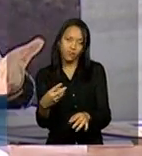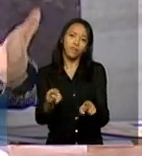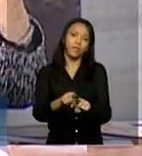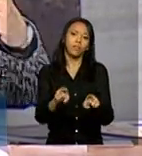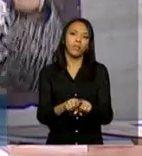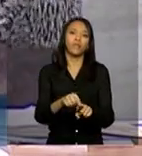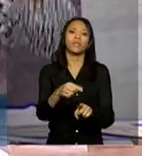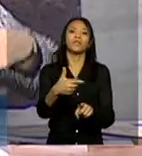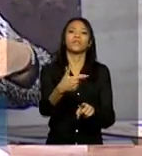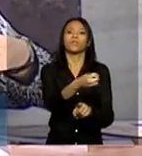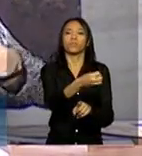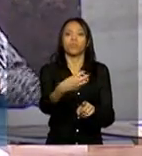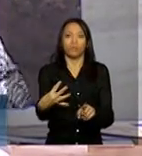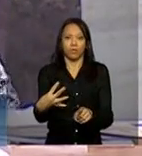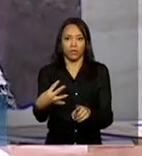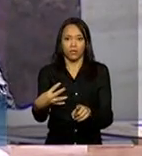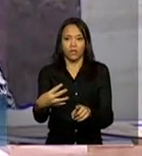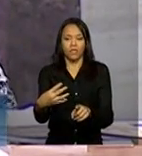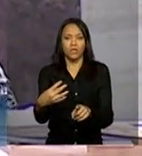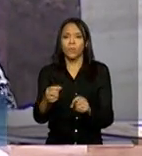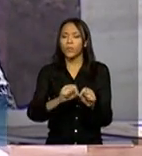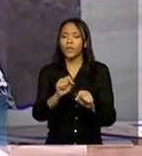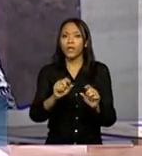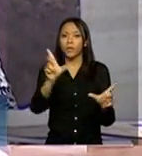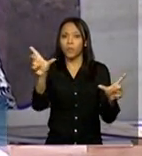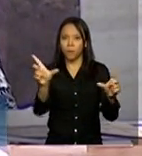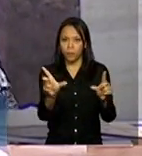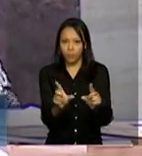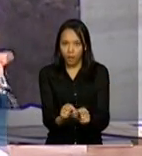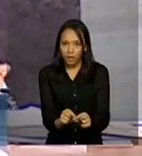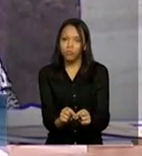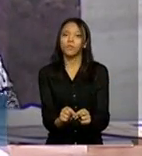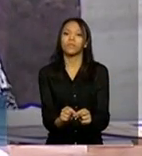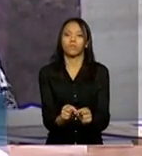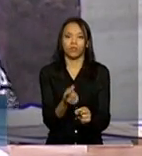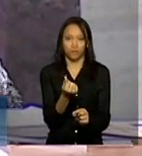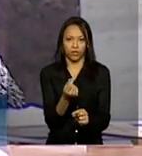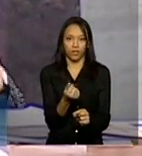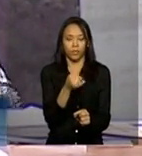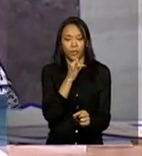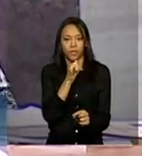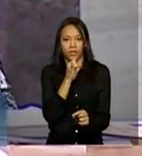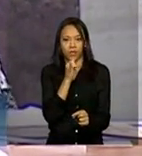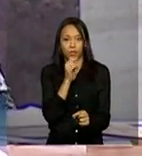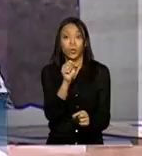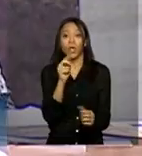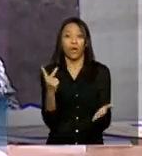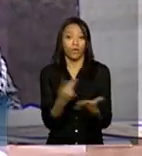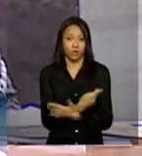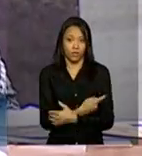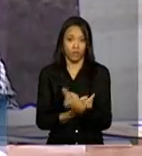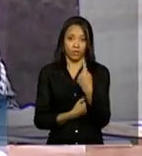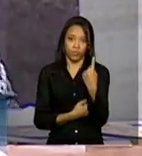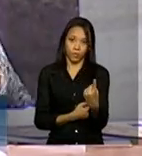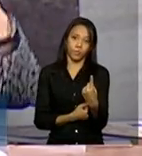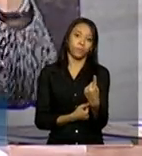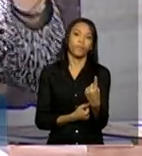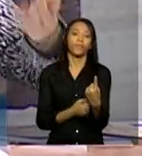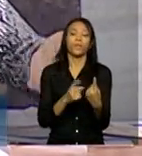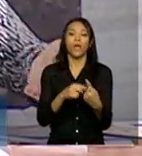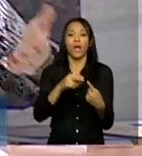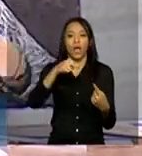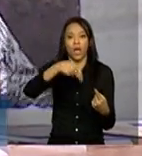o que significa uma redução de investimentos. Então, por exemplo, dois casos, que é a Norte-Sul,